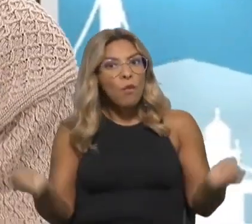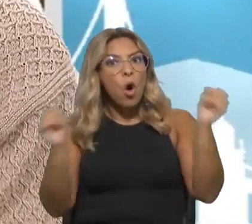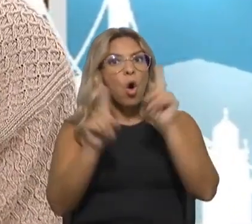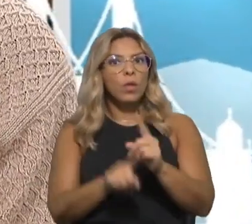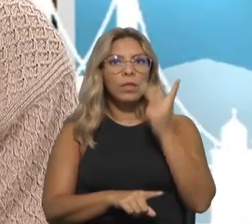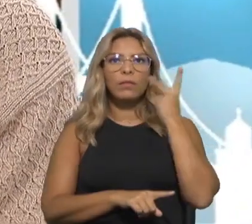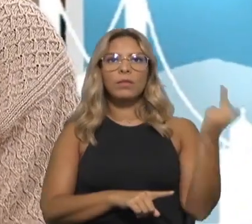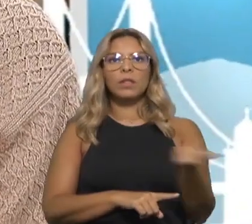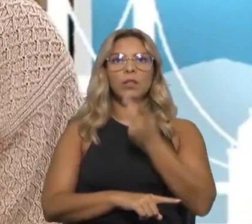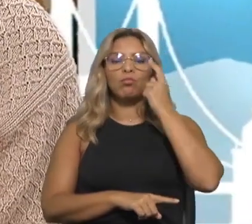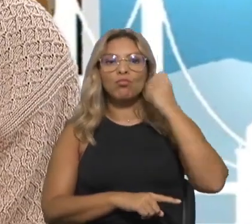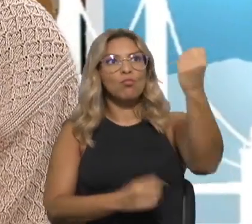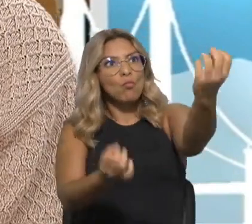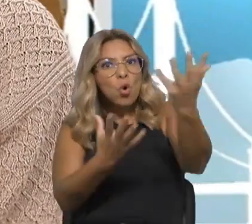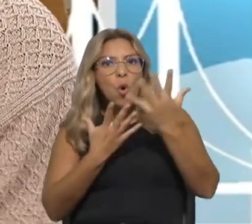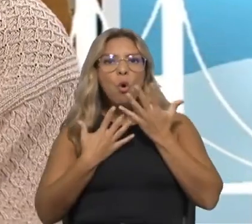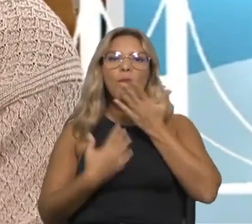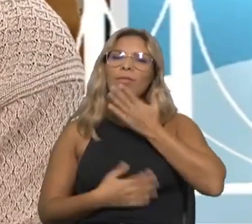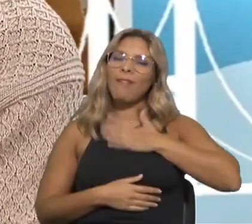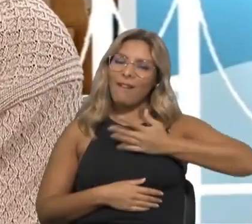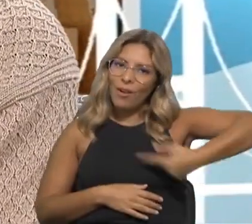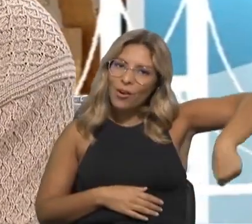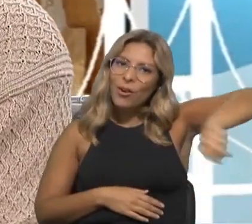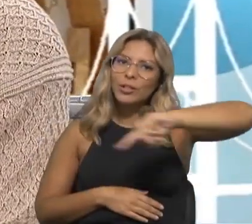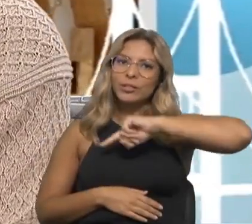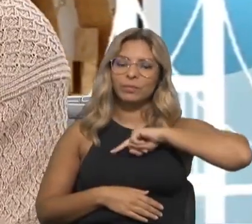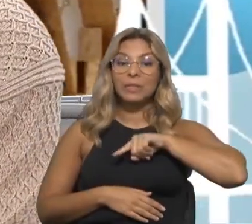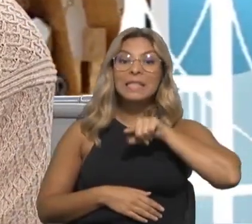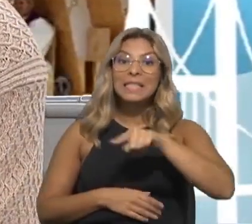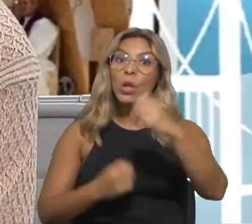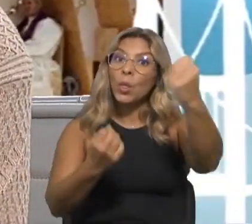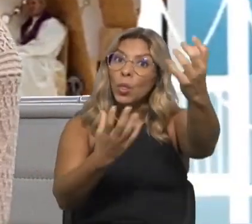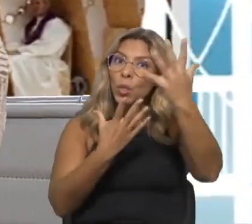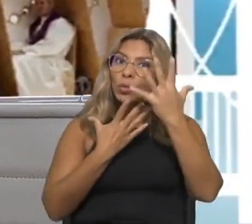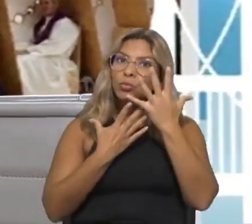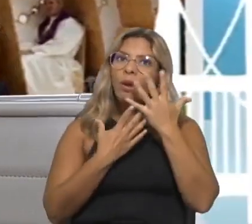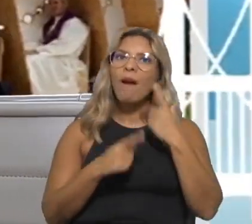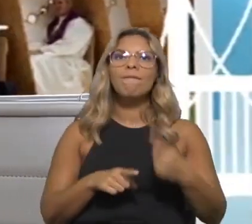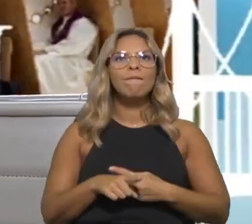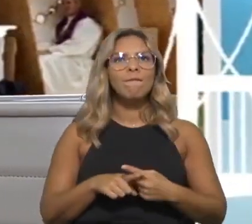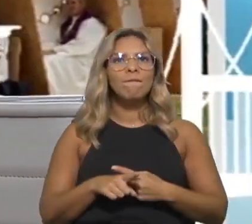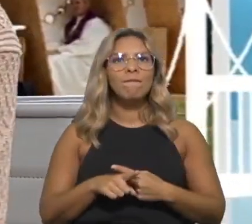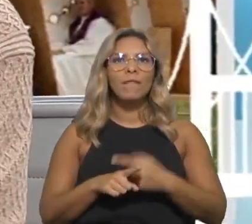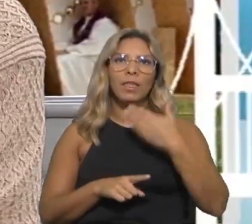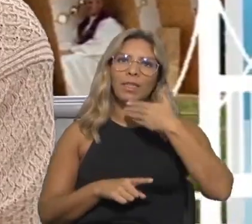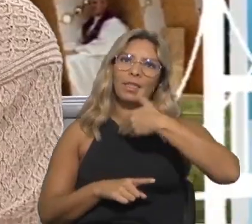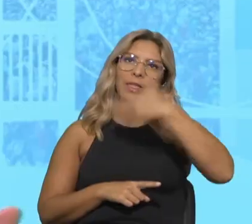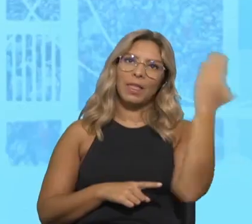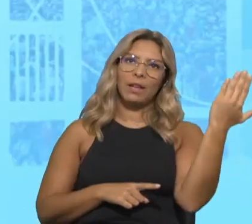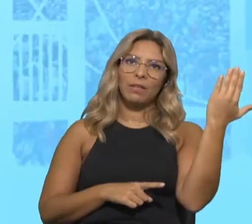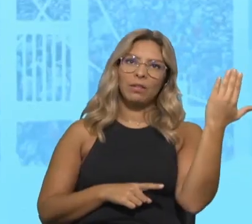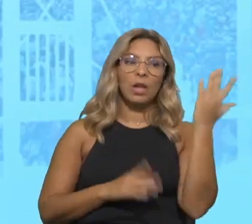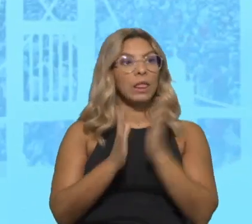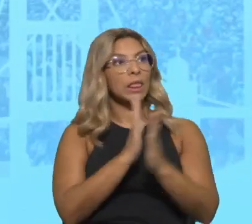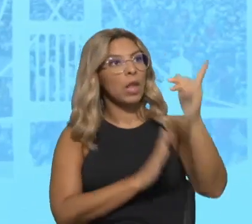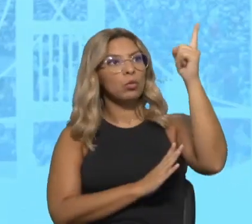verdadeira luz que nos ilumina e é essa luz que nos faz contemplar o dia e Deus viu que